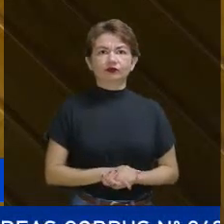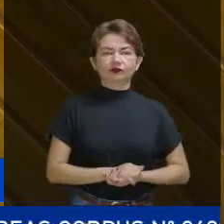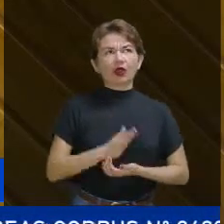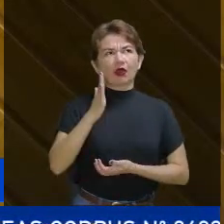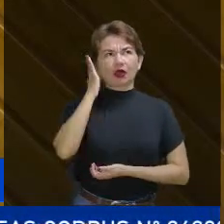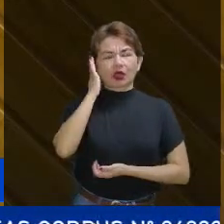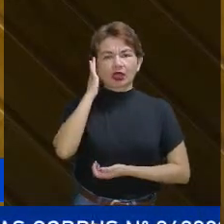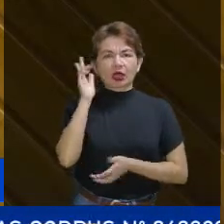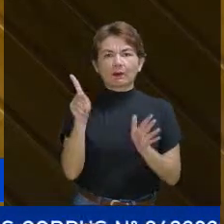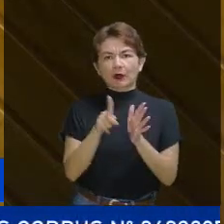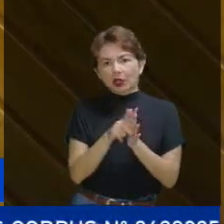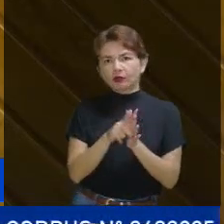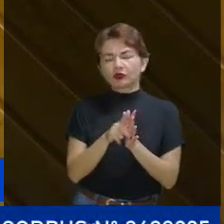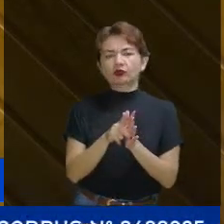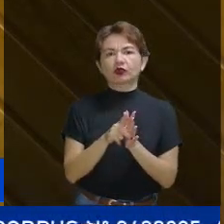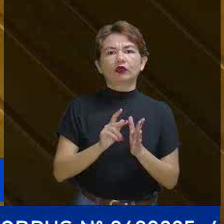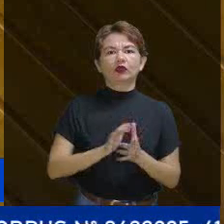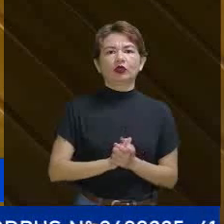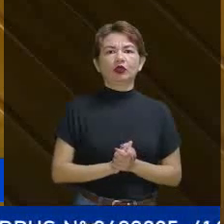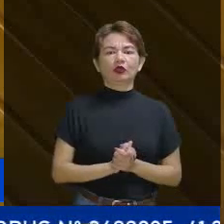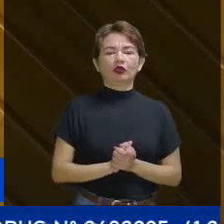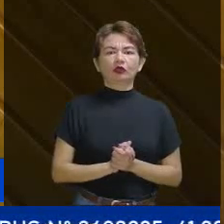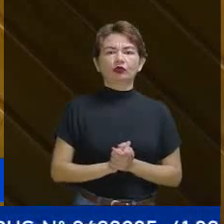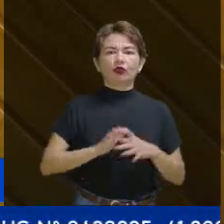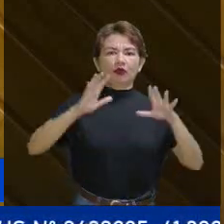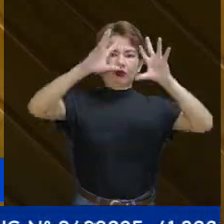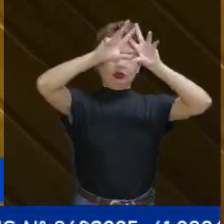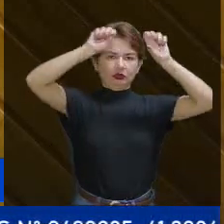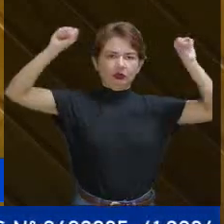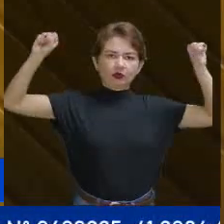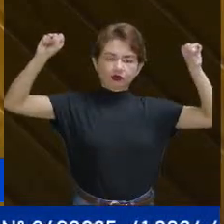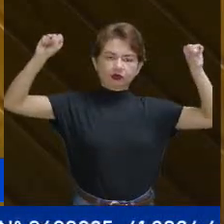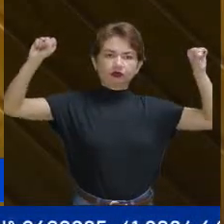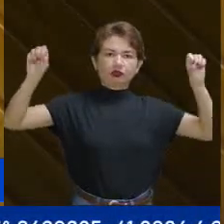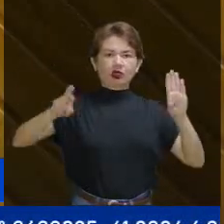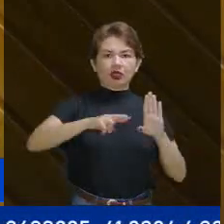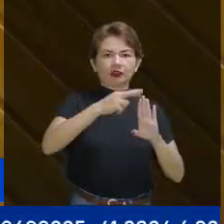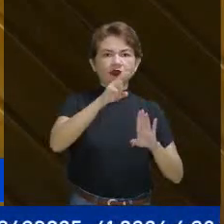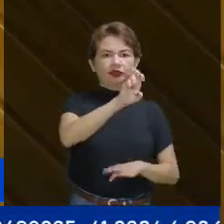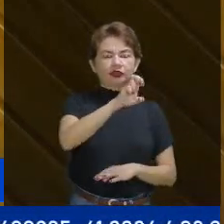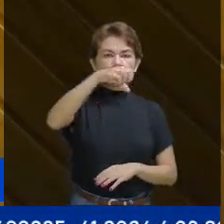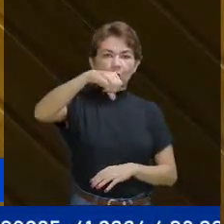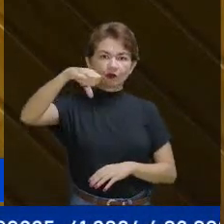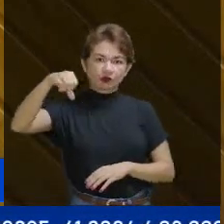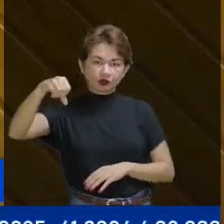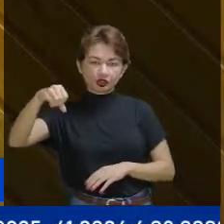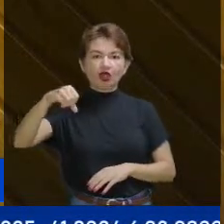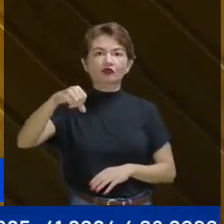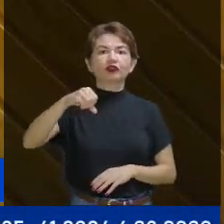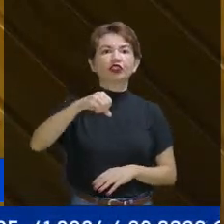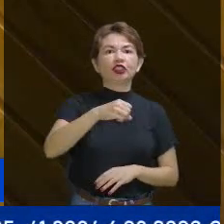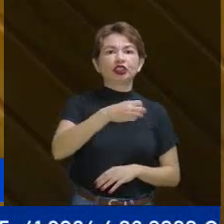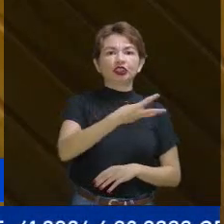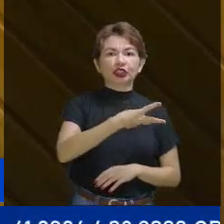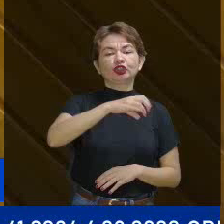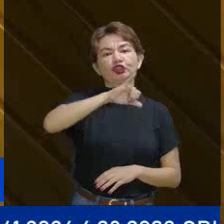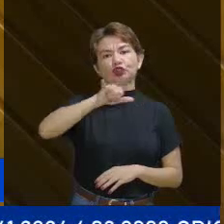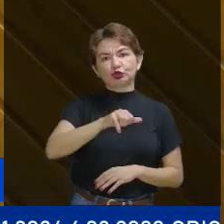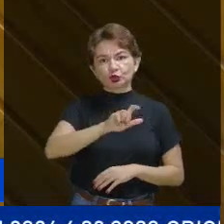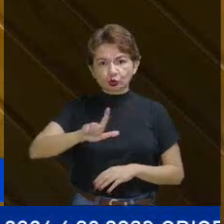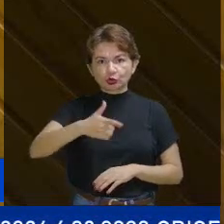o entendimento então do tribunal na resolução 599, que foi de 3 de julho